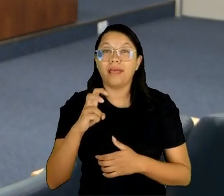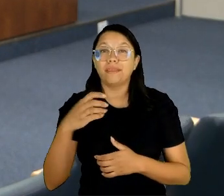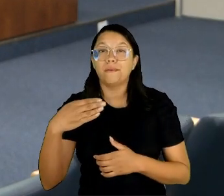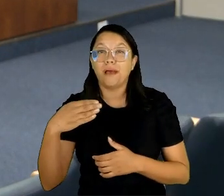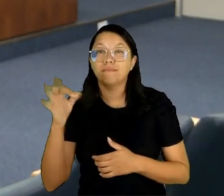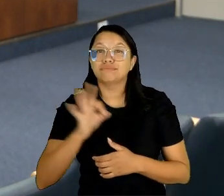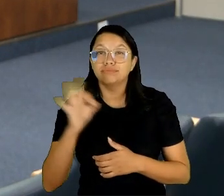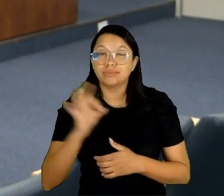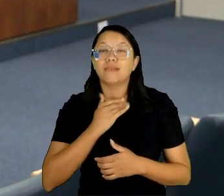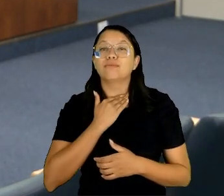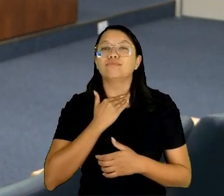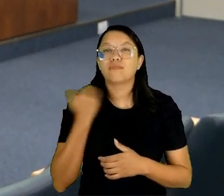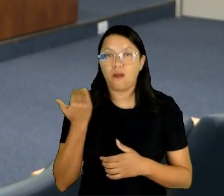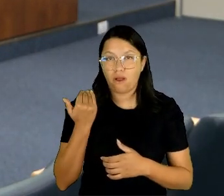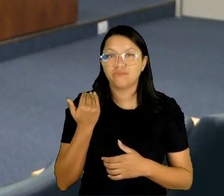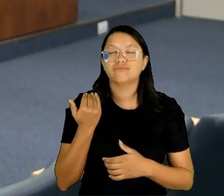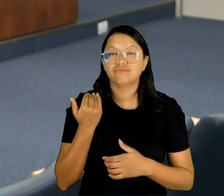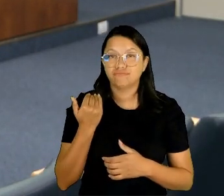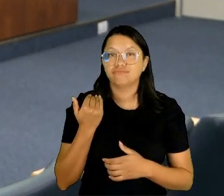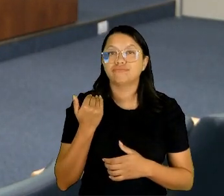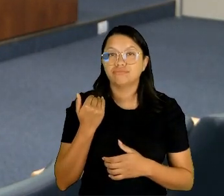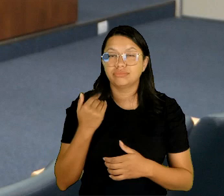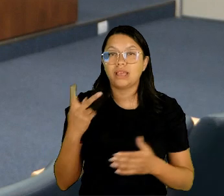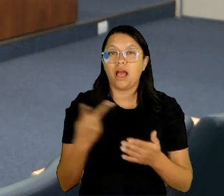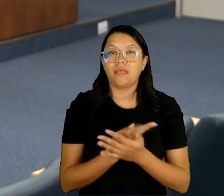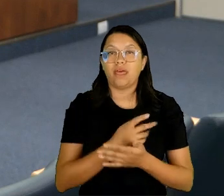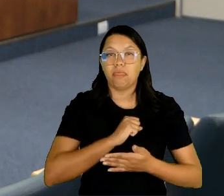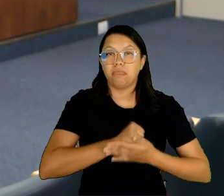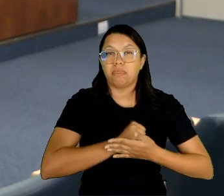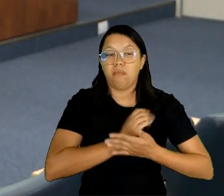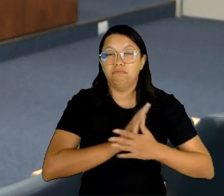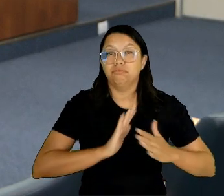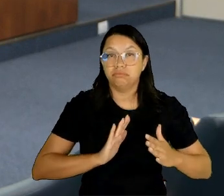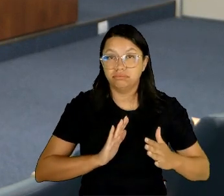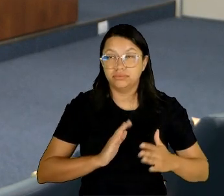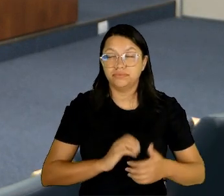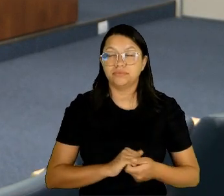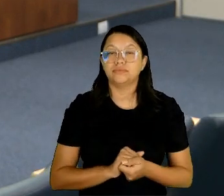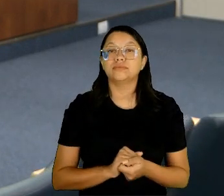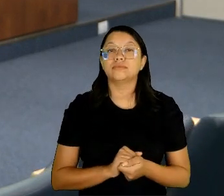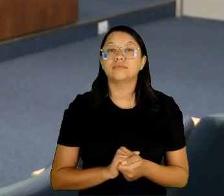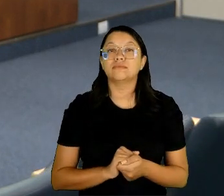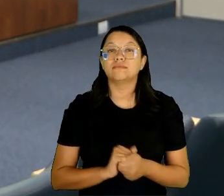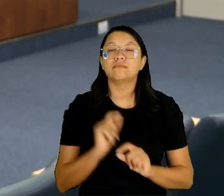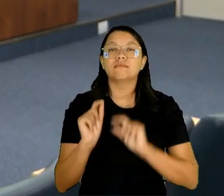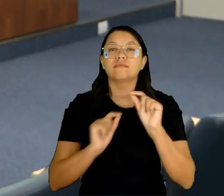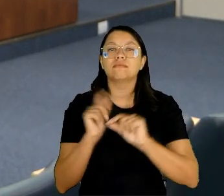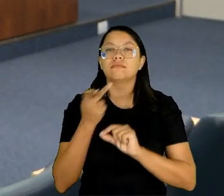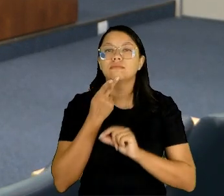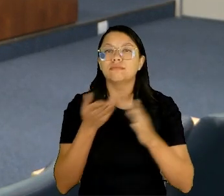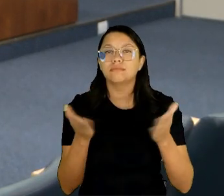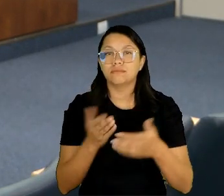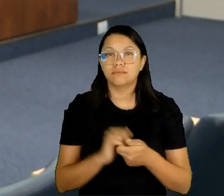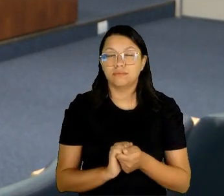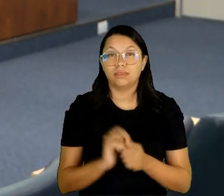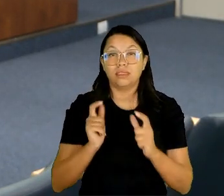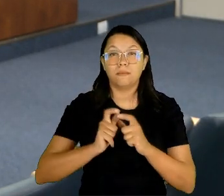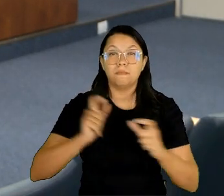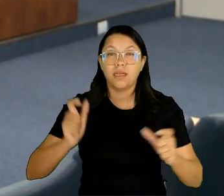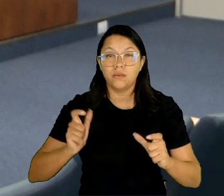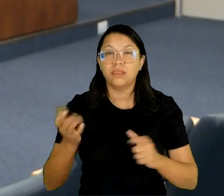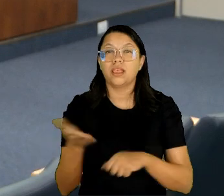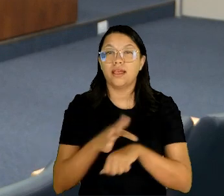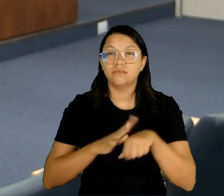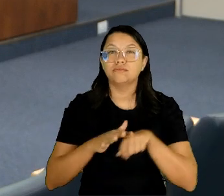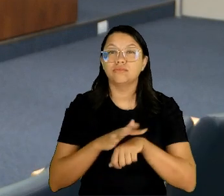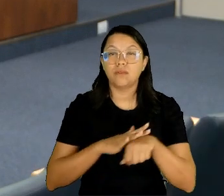quase 50% dessas mortes por doenças cardiovasculares. E o que a gente vai abordar hoje é que